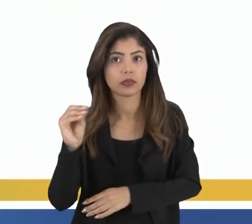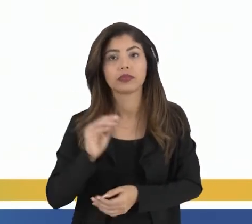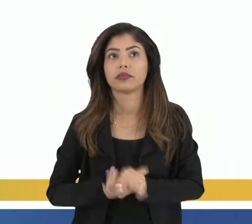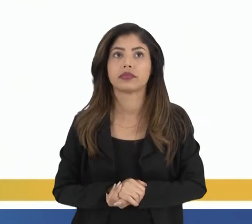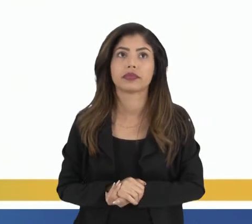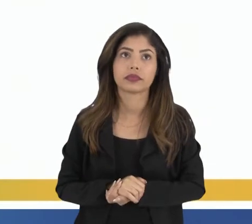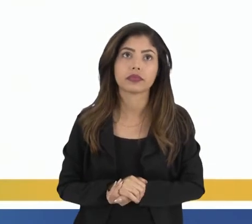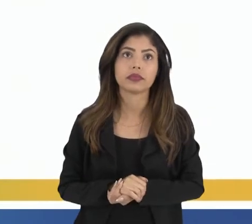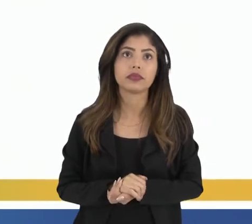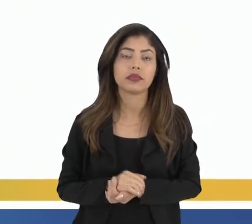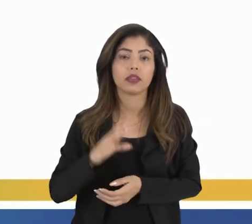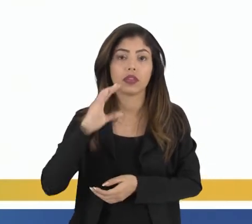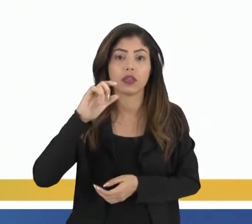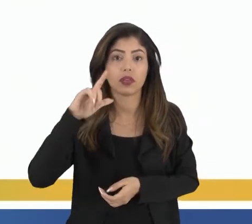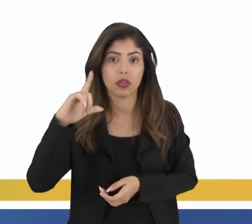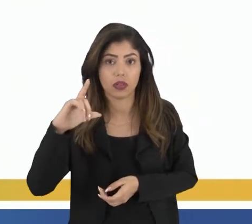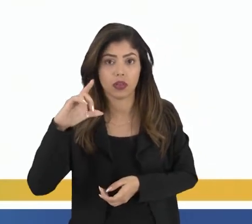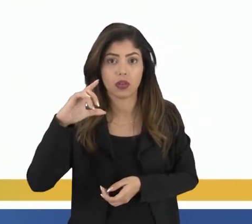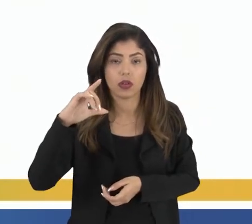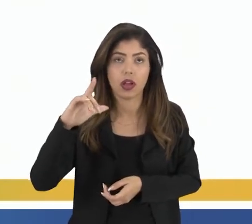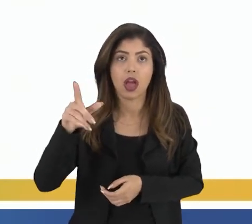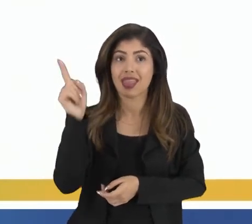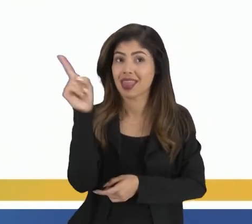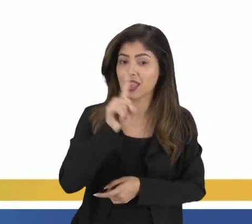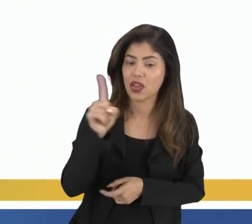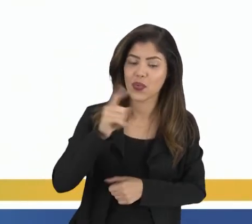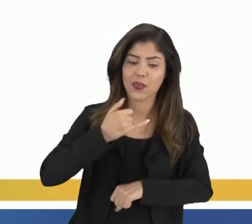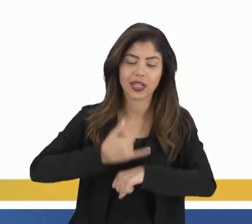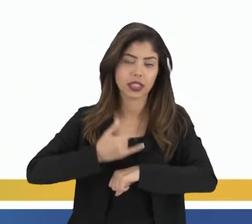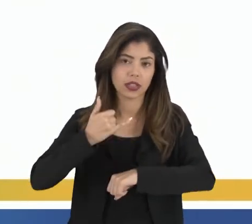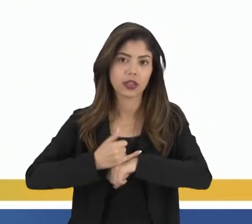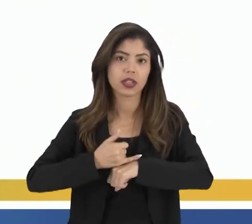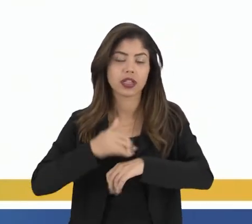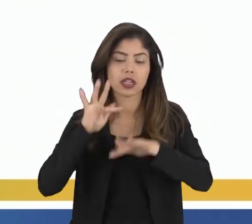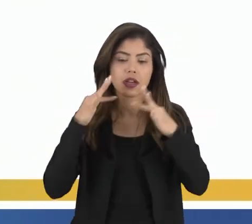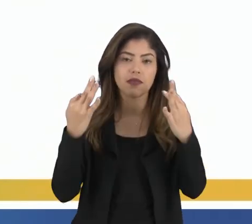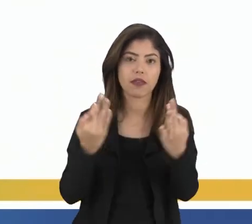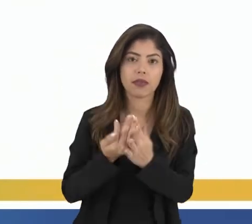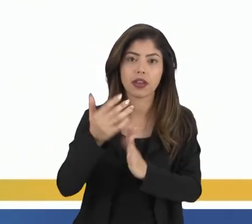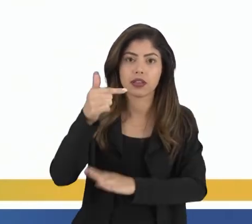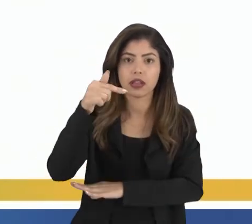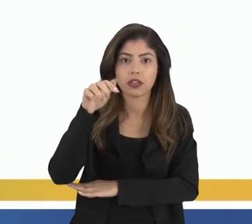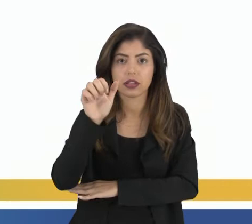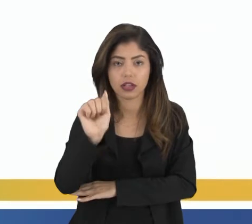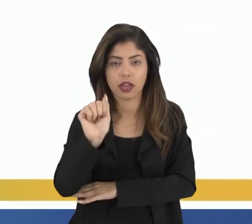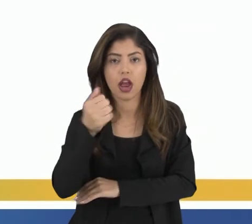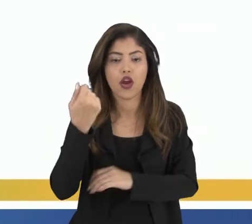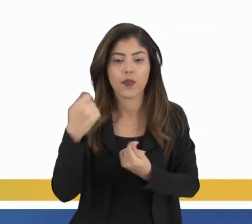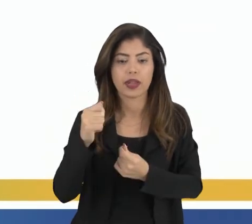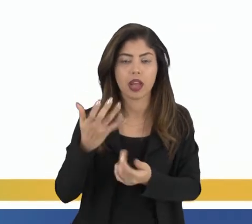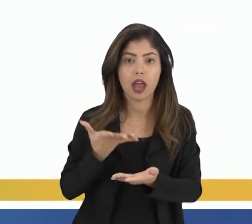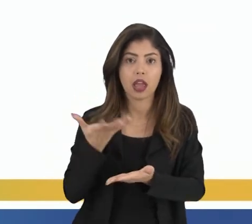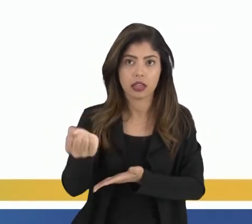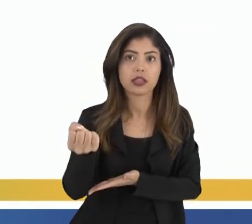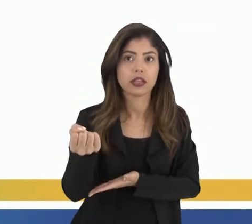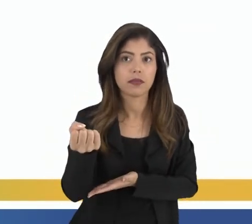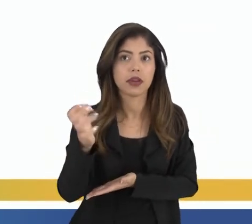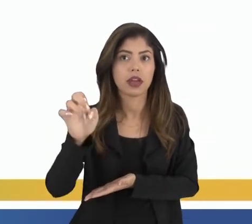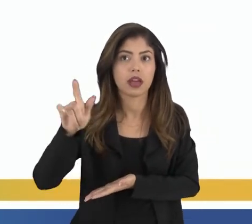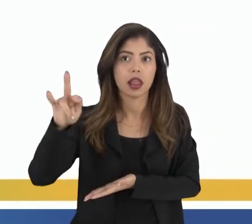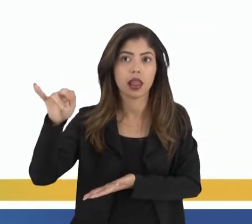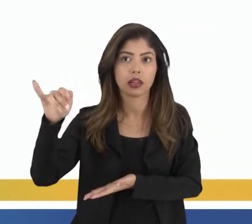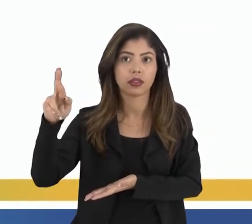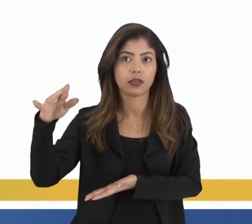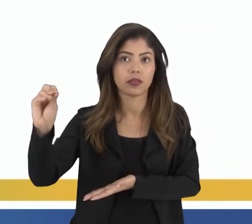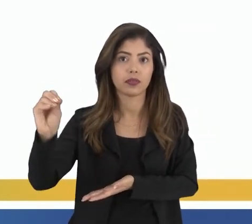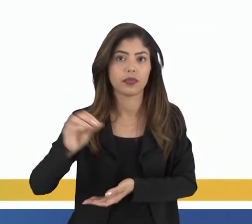é um halogênio, né? É um não metal que está presente lá na família 7A, então ele precisa receber elétrons.